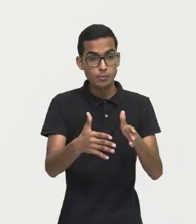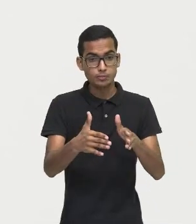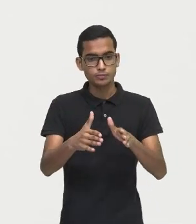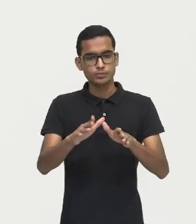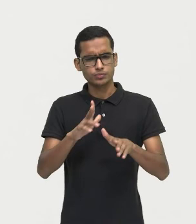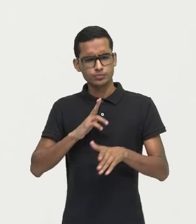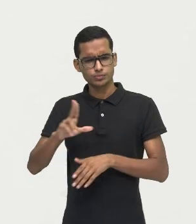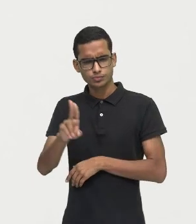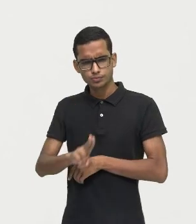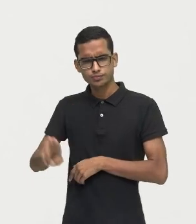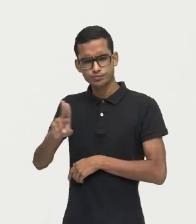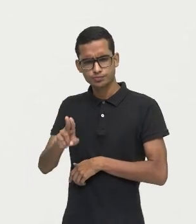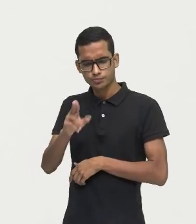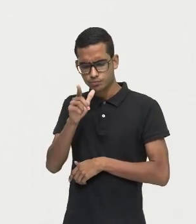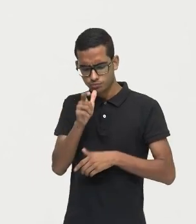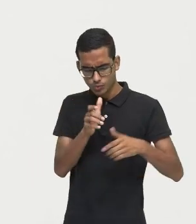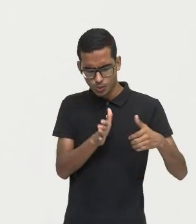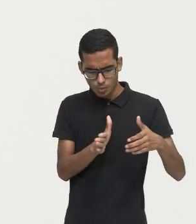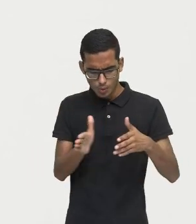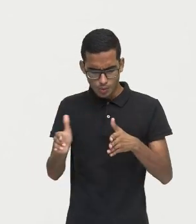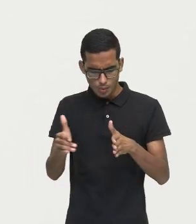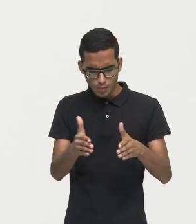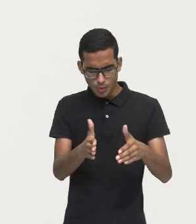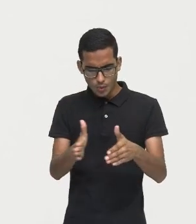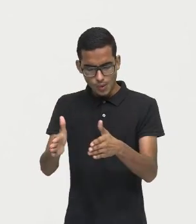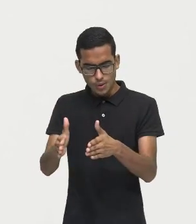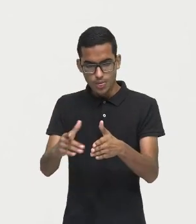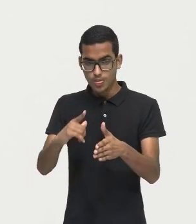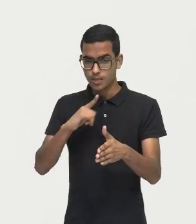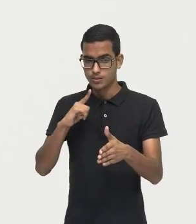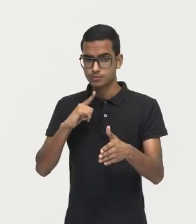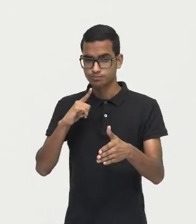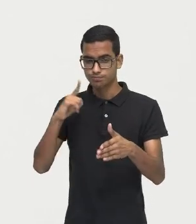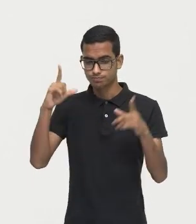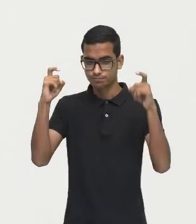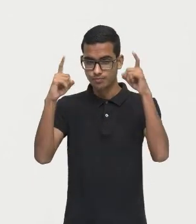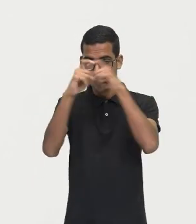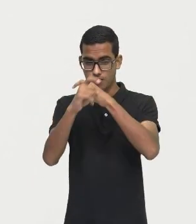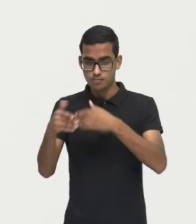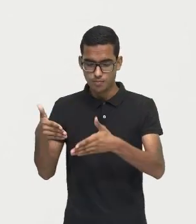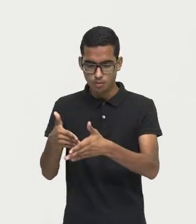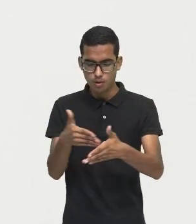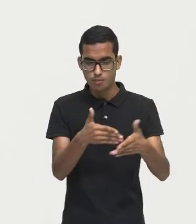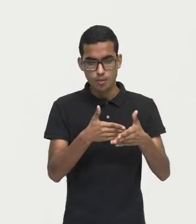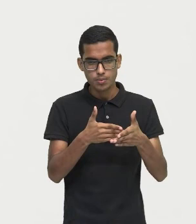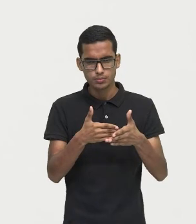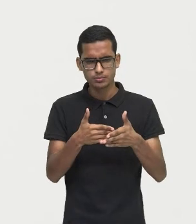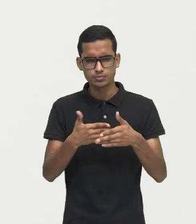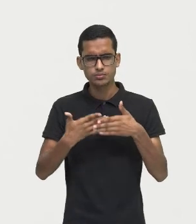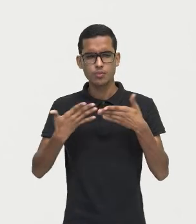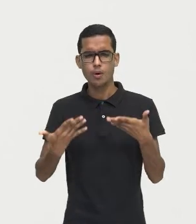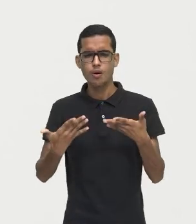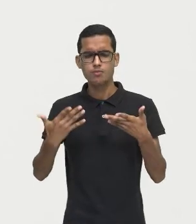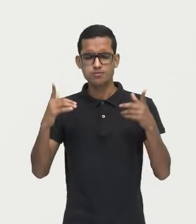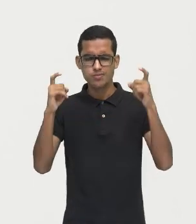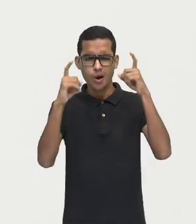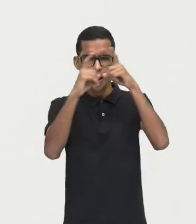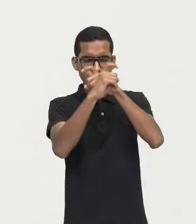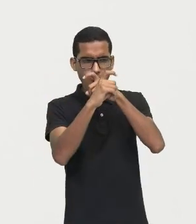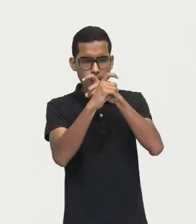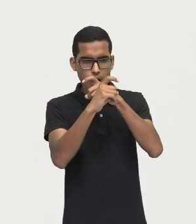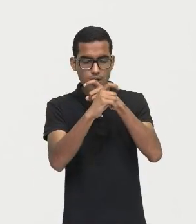a utilização dessa rede fluvial apresenta dificuldades. Entre as razões dessas dificuldades, não